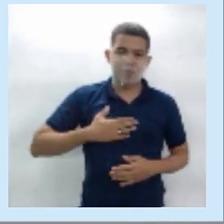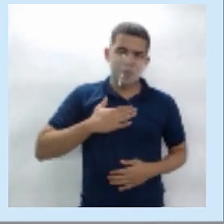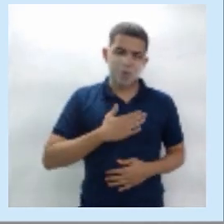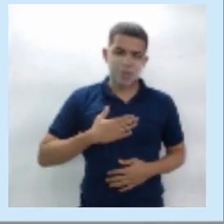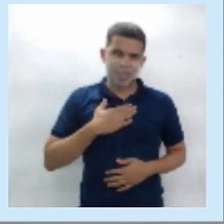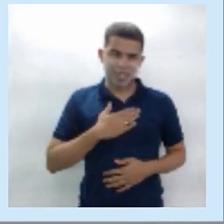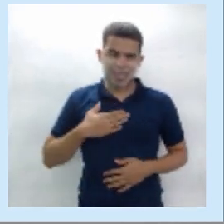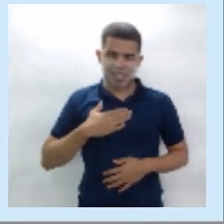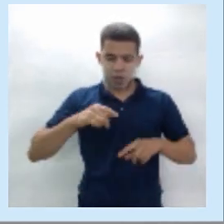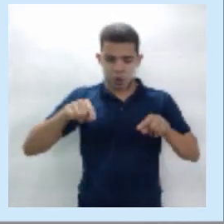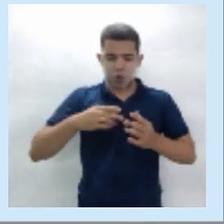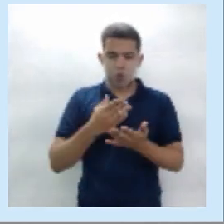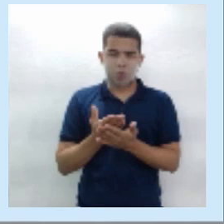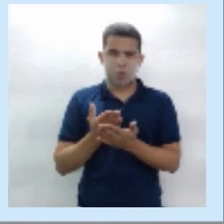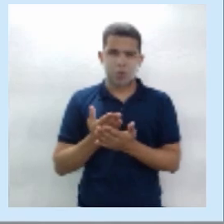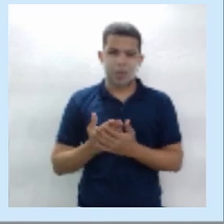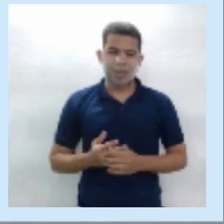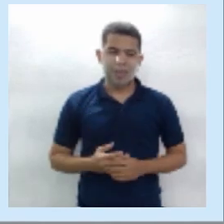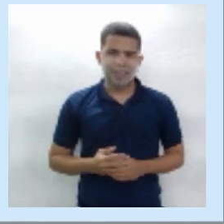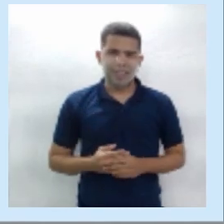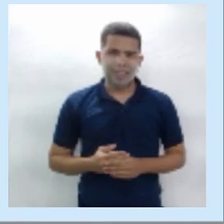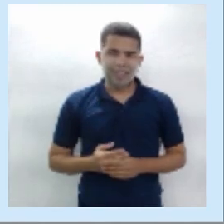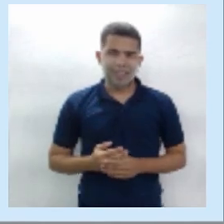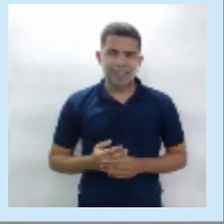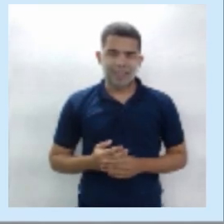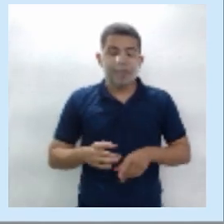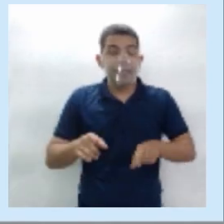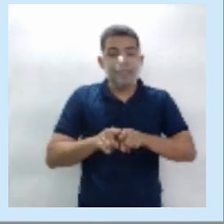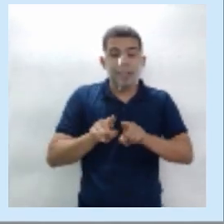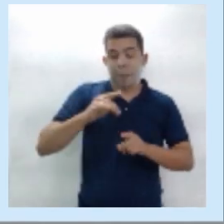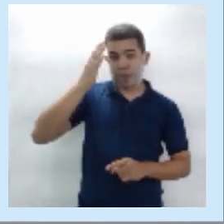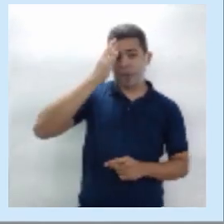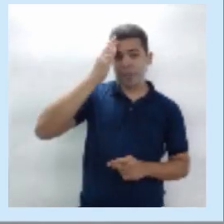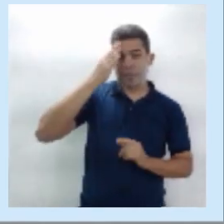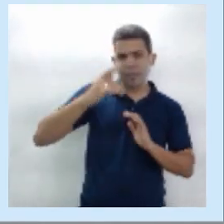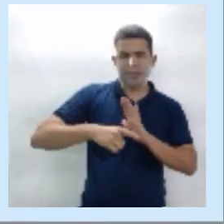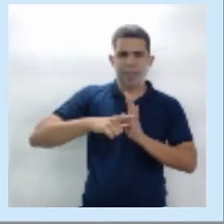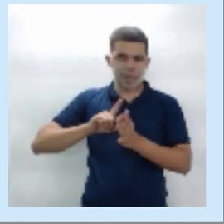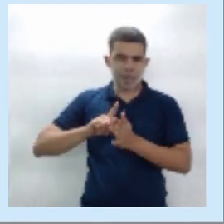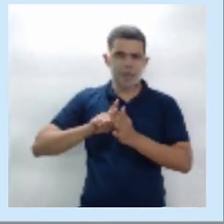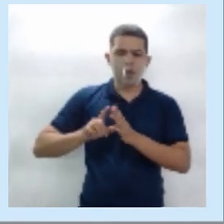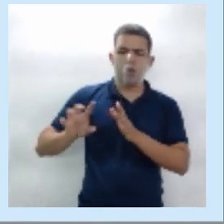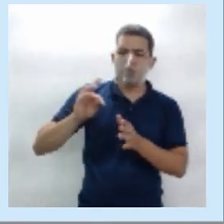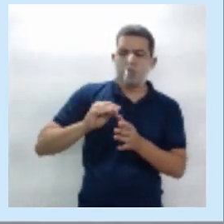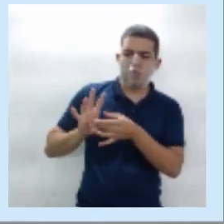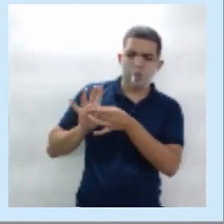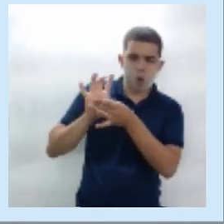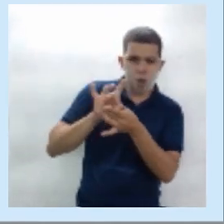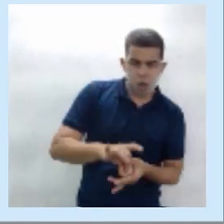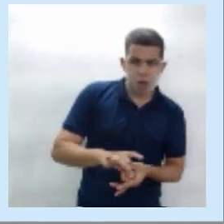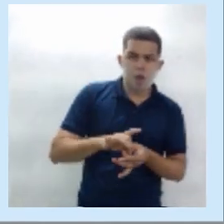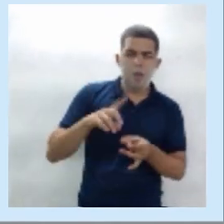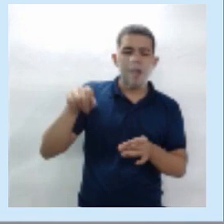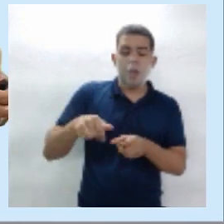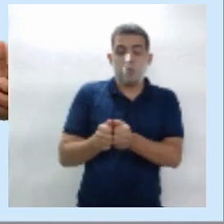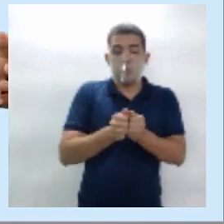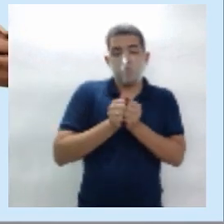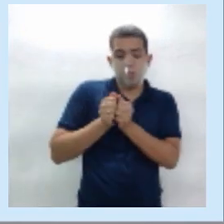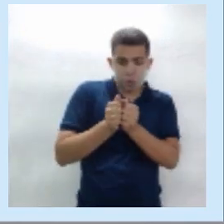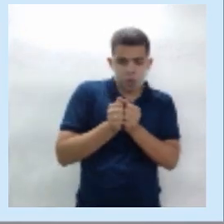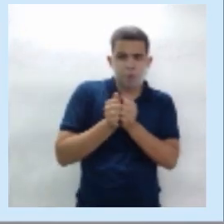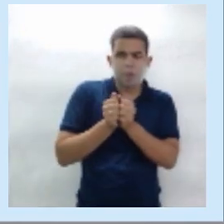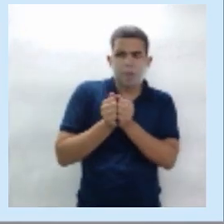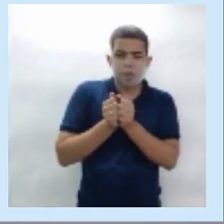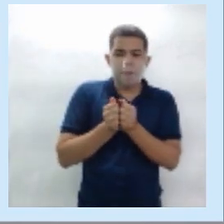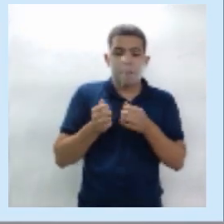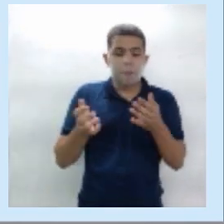espero que vocês tenham gostado da aula de hoje, né? De saber que antes todos os continentes eles